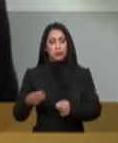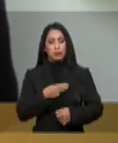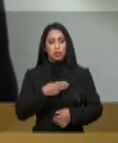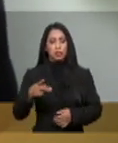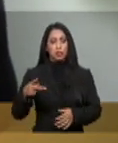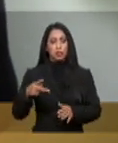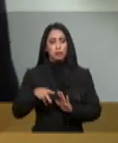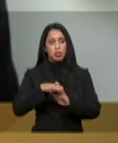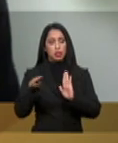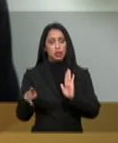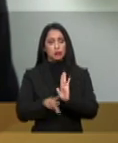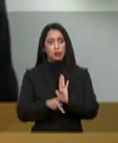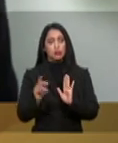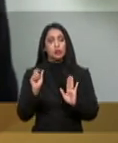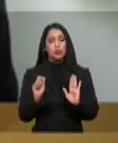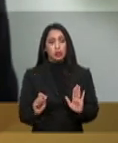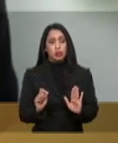cujos pressupostos